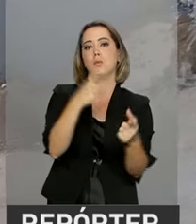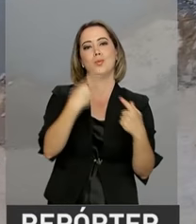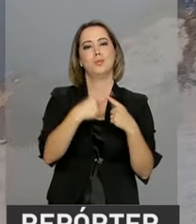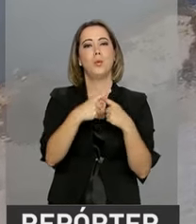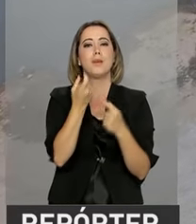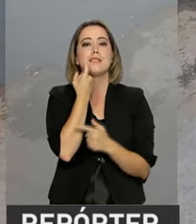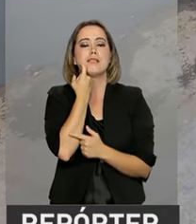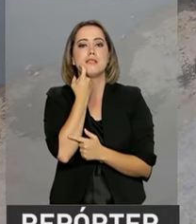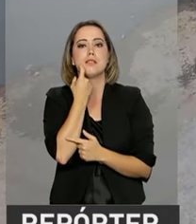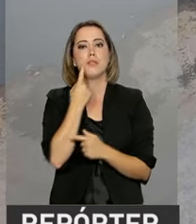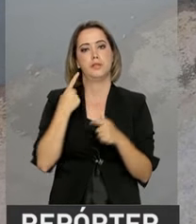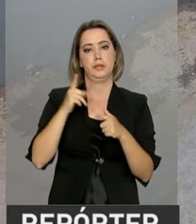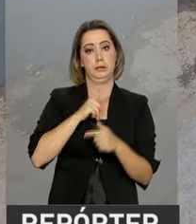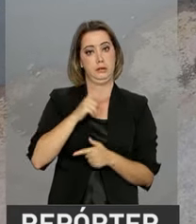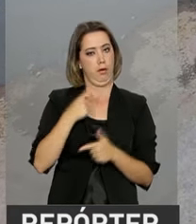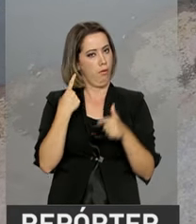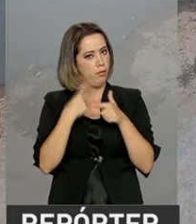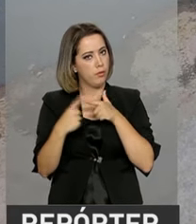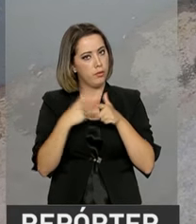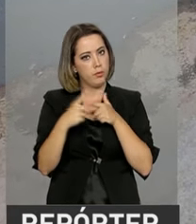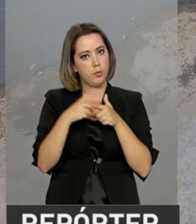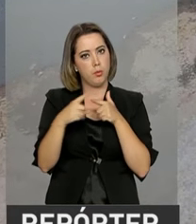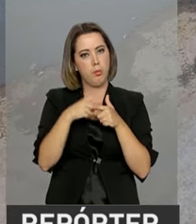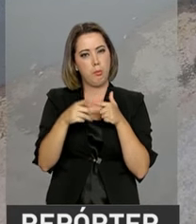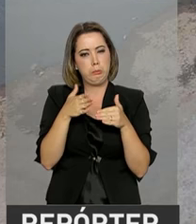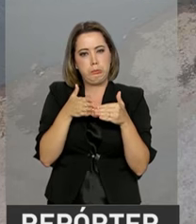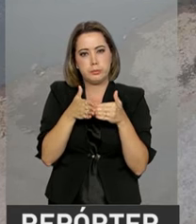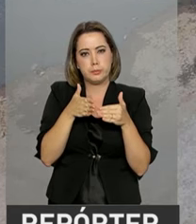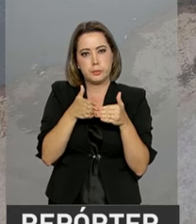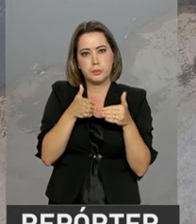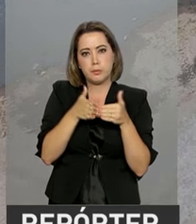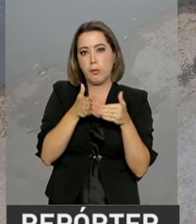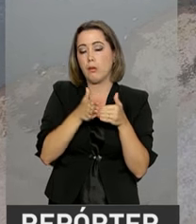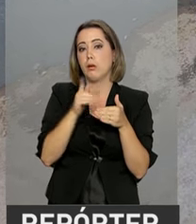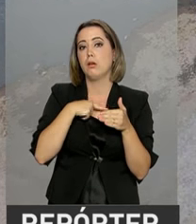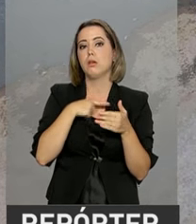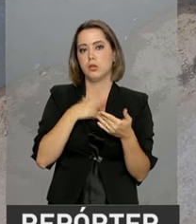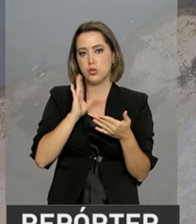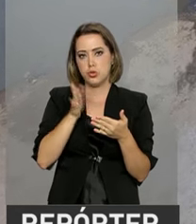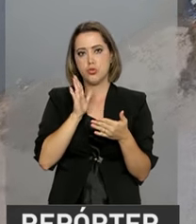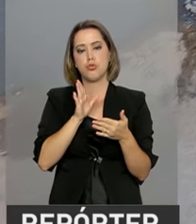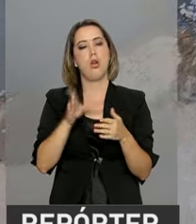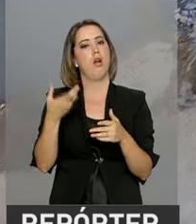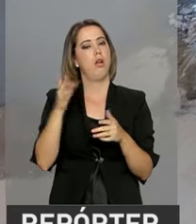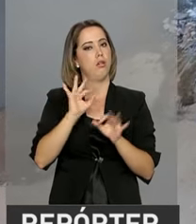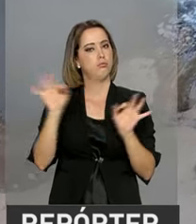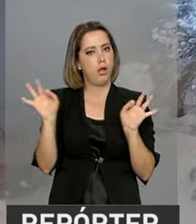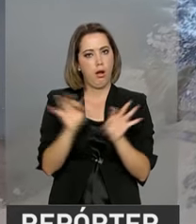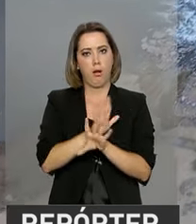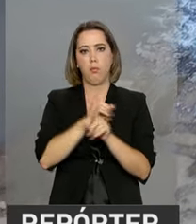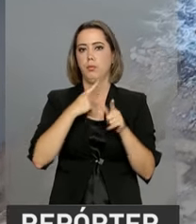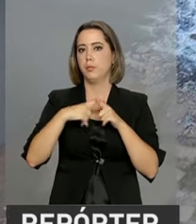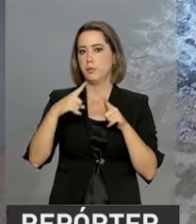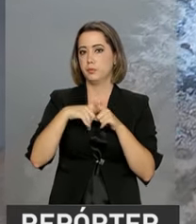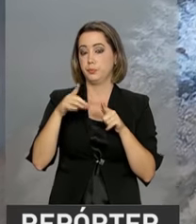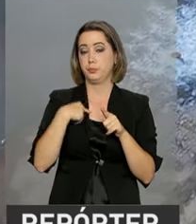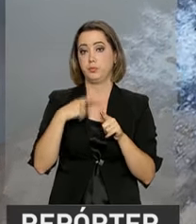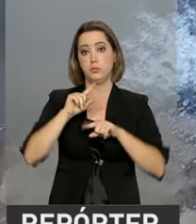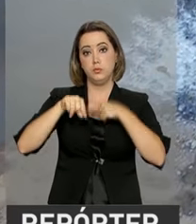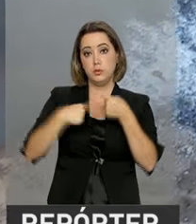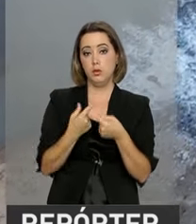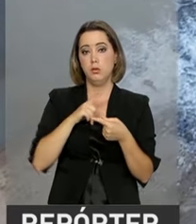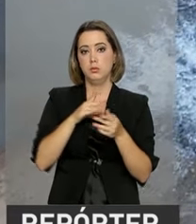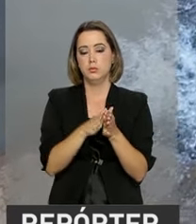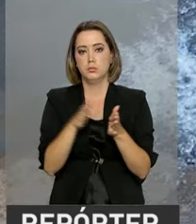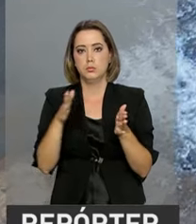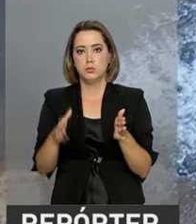registrado um vazamento que foi com contido com obras de reforço da estrutura durante o fim de semana o próximo passo será a liberação